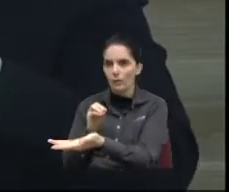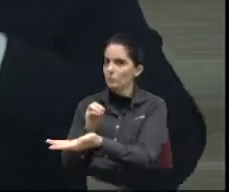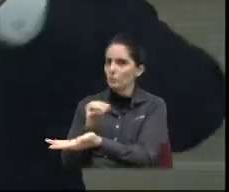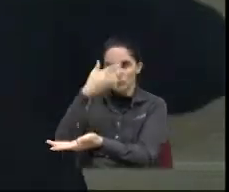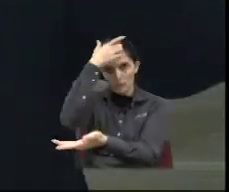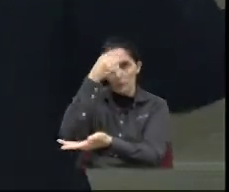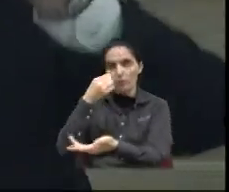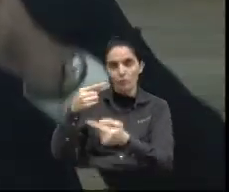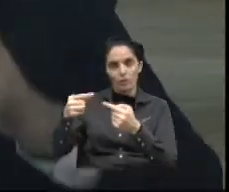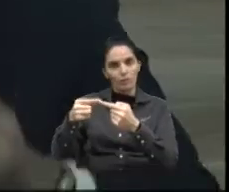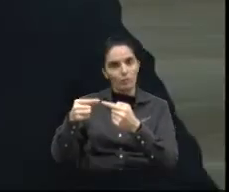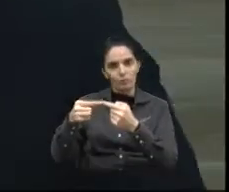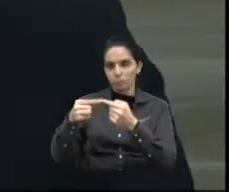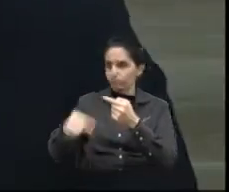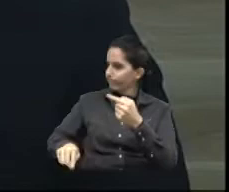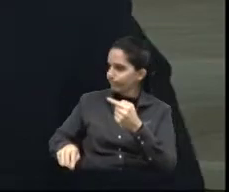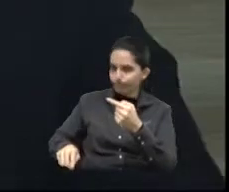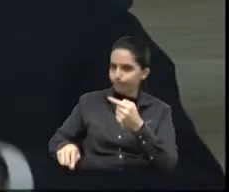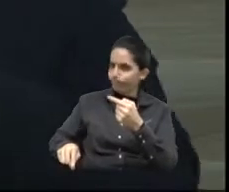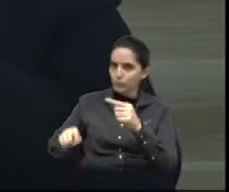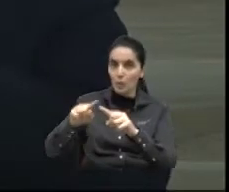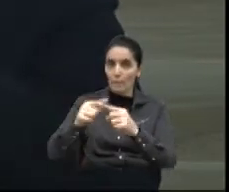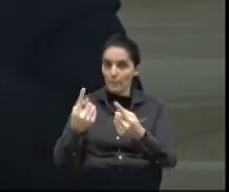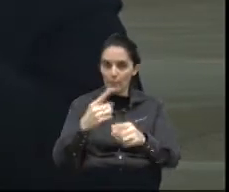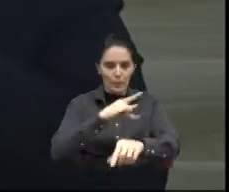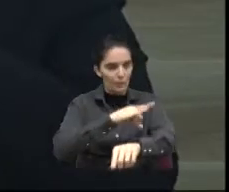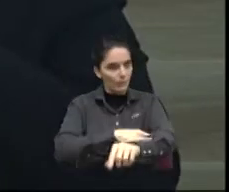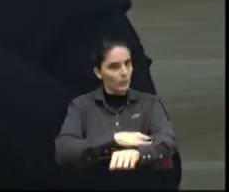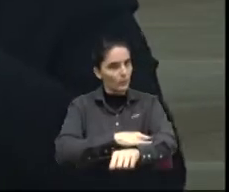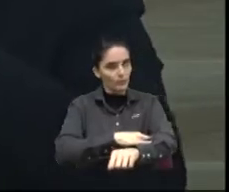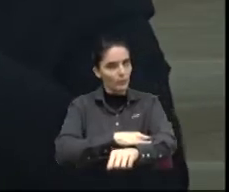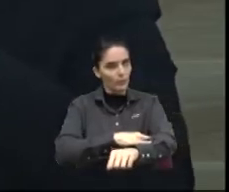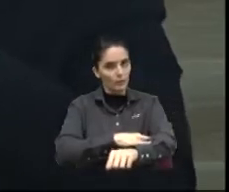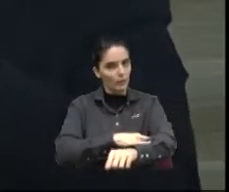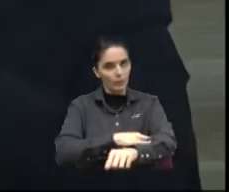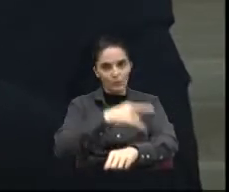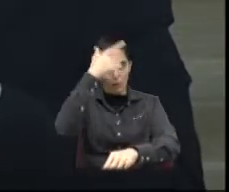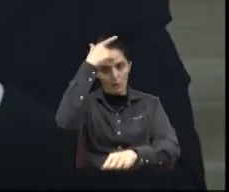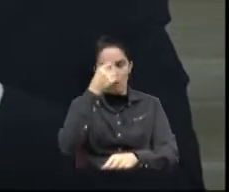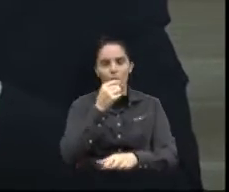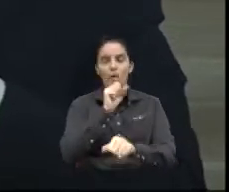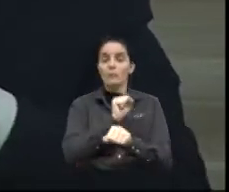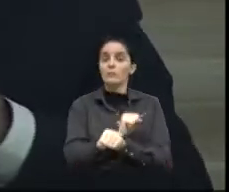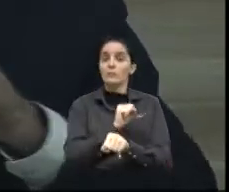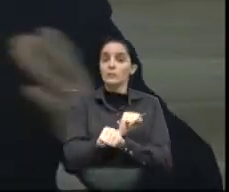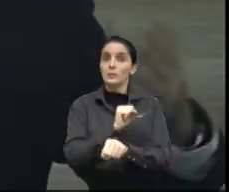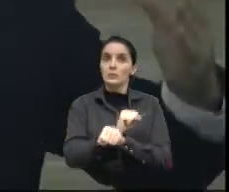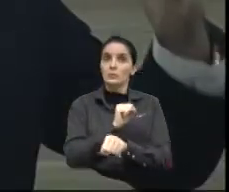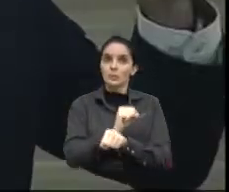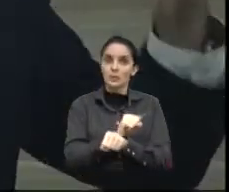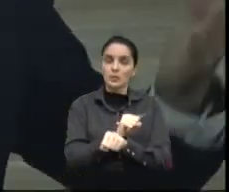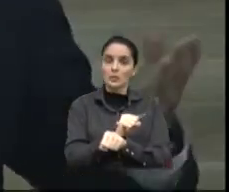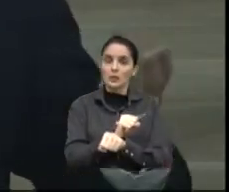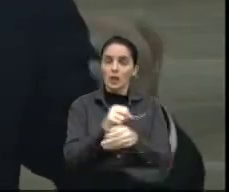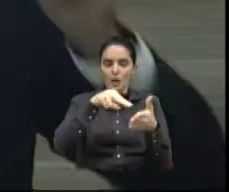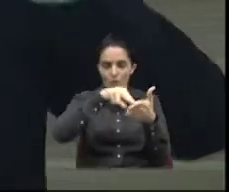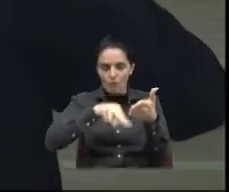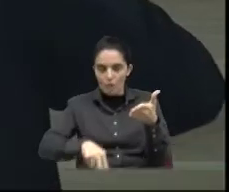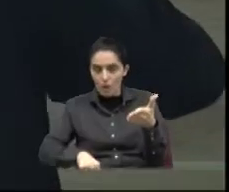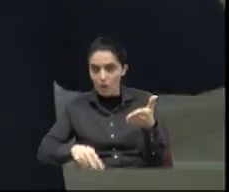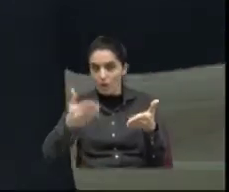mas dentro do banheiro infelizmente eu vou esperar eu vou eu vou eu vou ler melhor